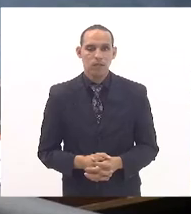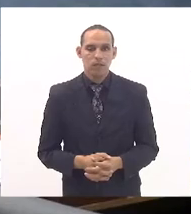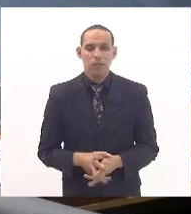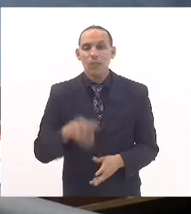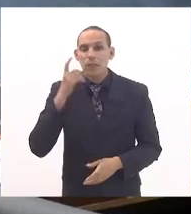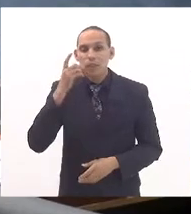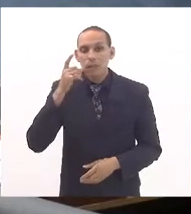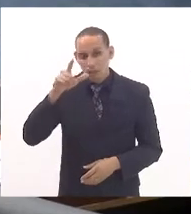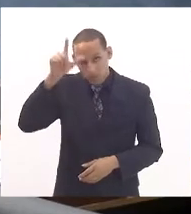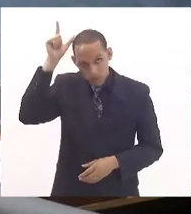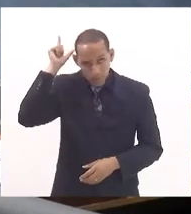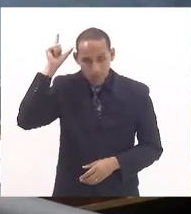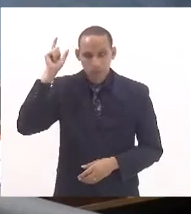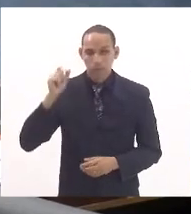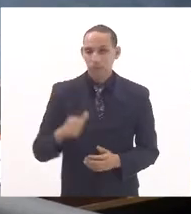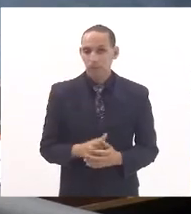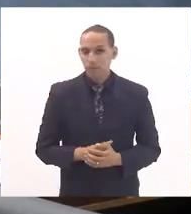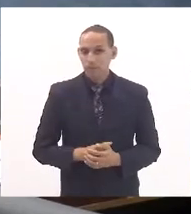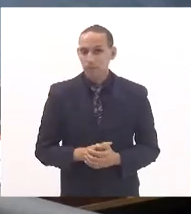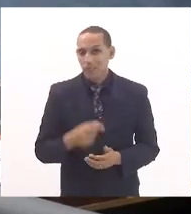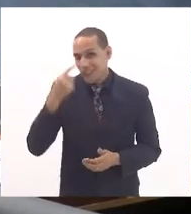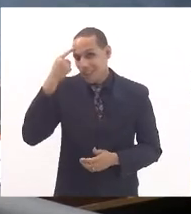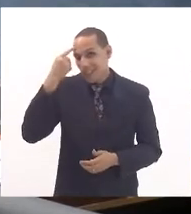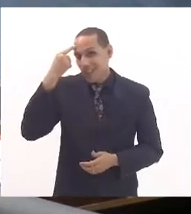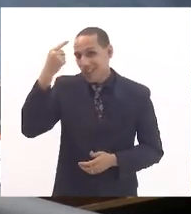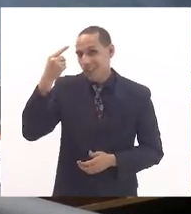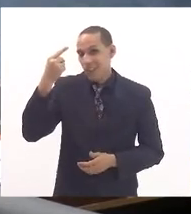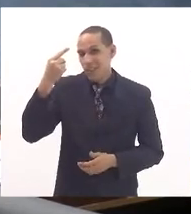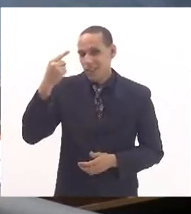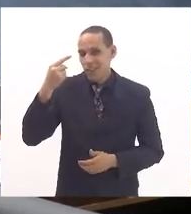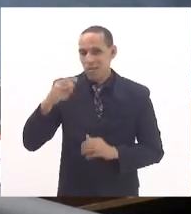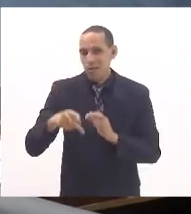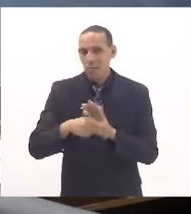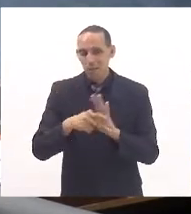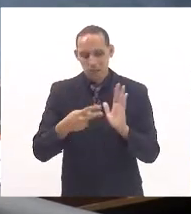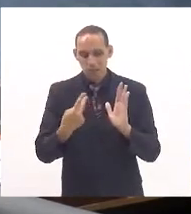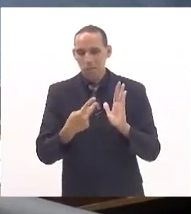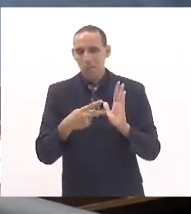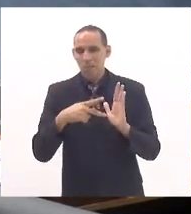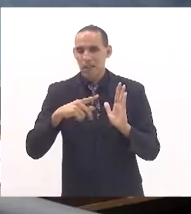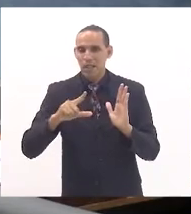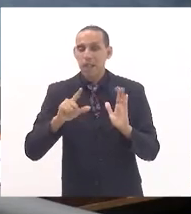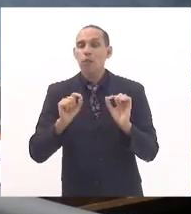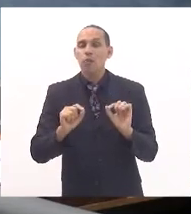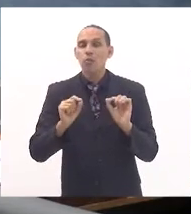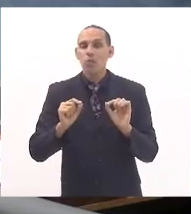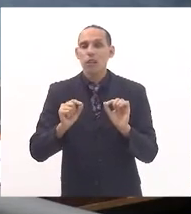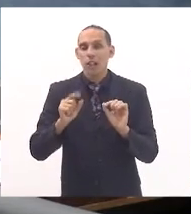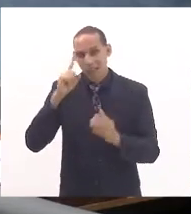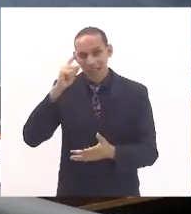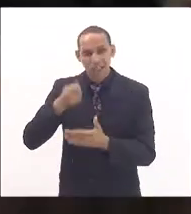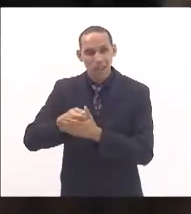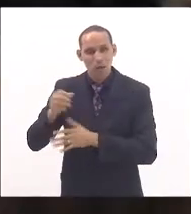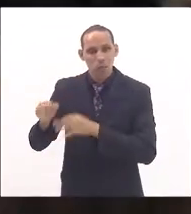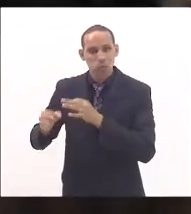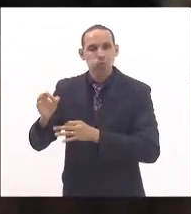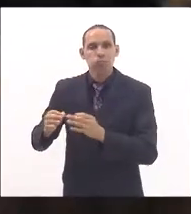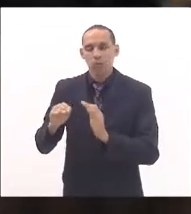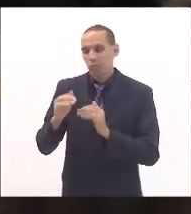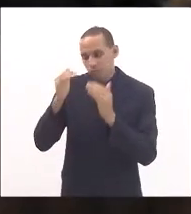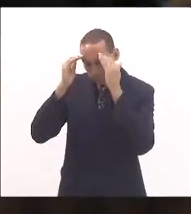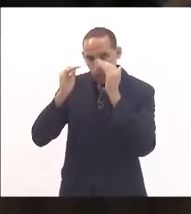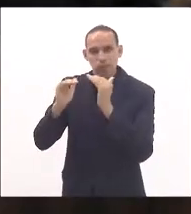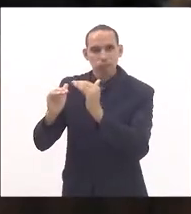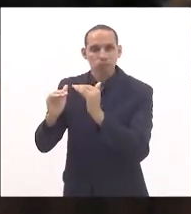deputado Luiz, a ideia do PL é de seguir a decisão judicial. O convênio Confaz fala